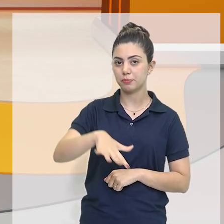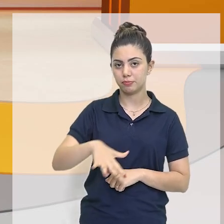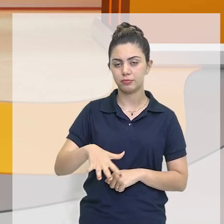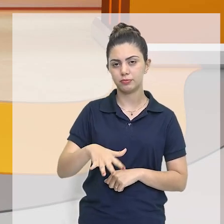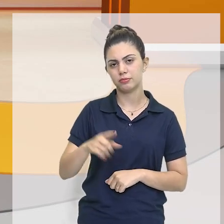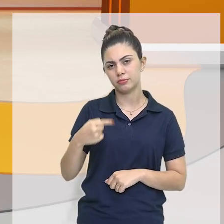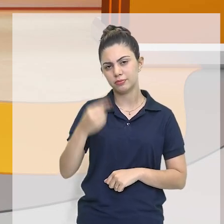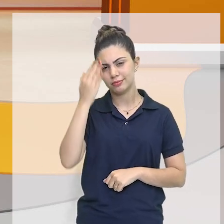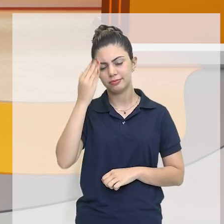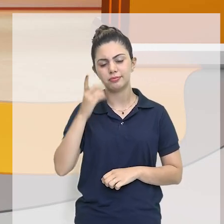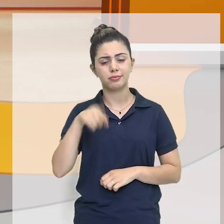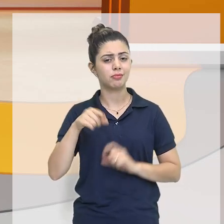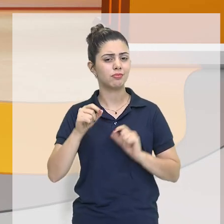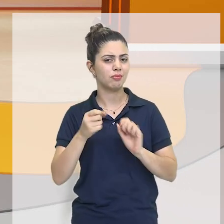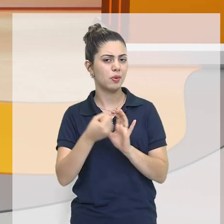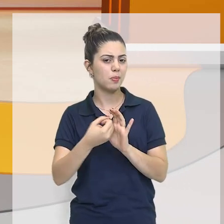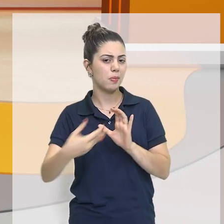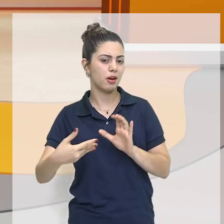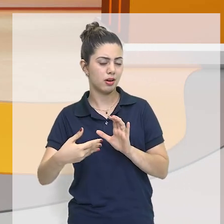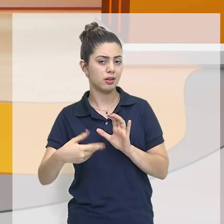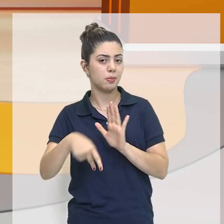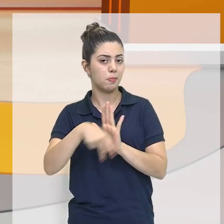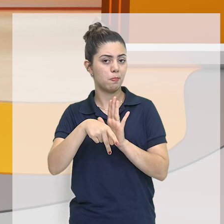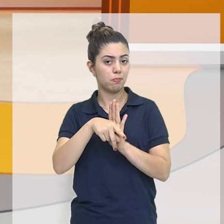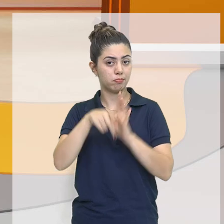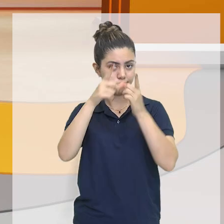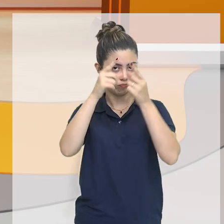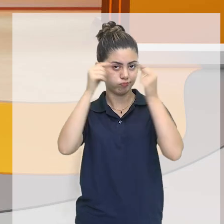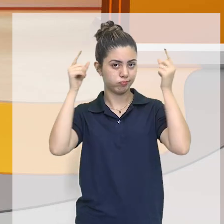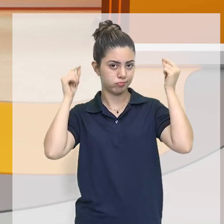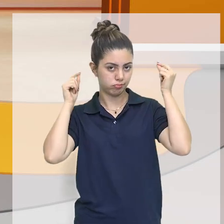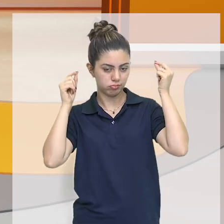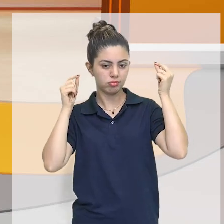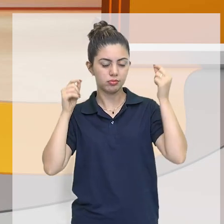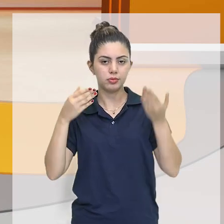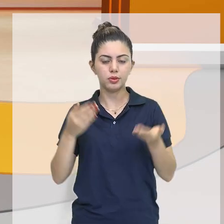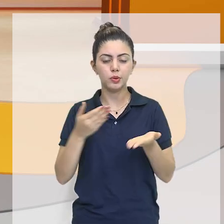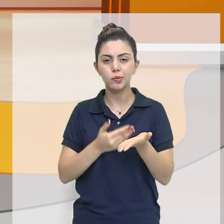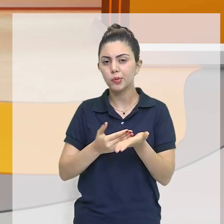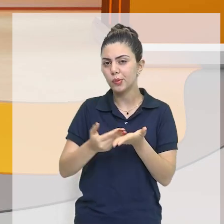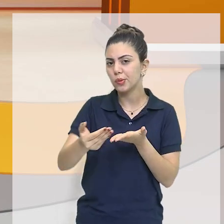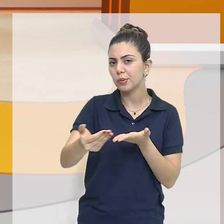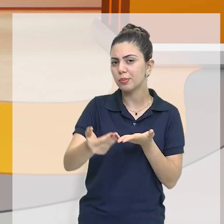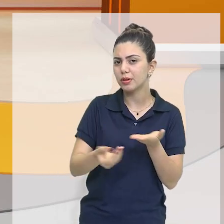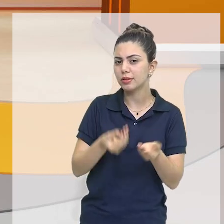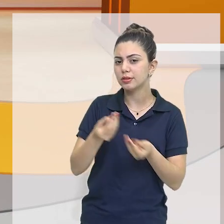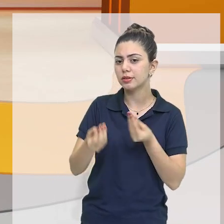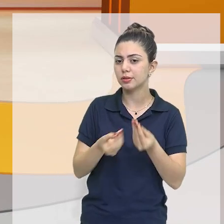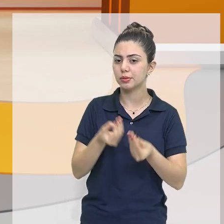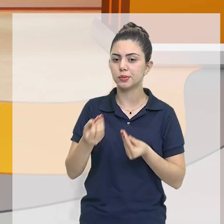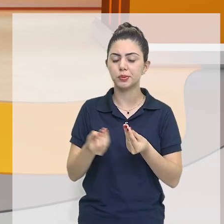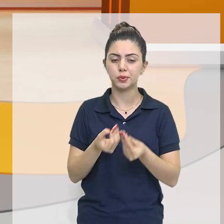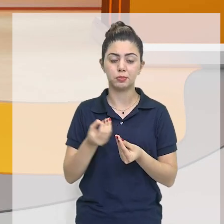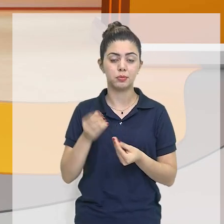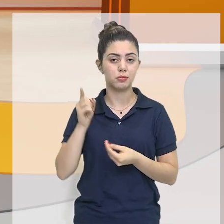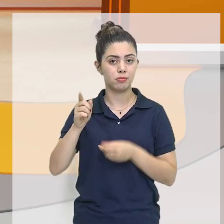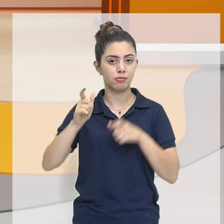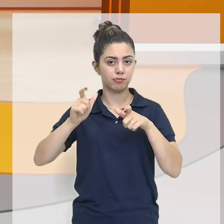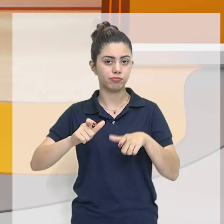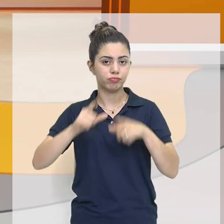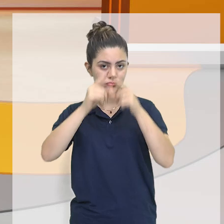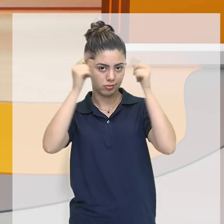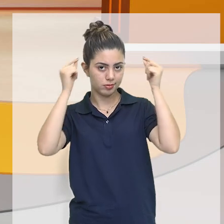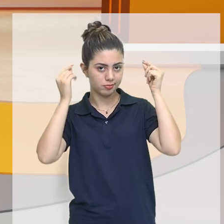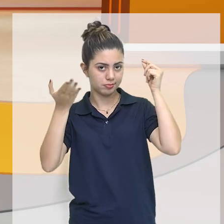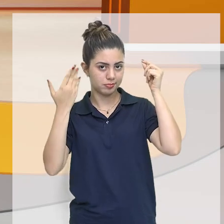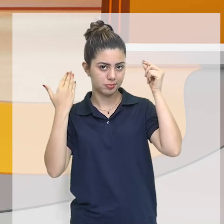uma característica grega, né? Que vai começar justamente na Grécia Antiga e